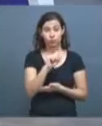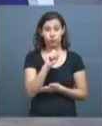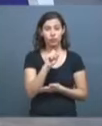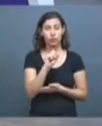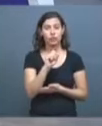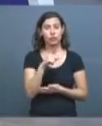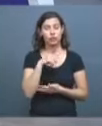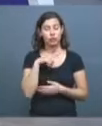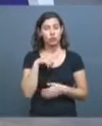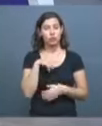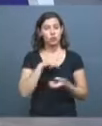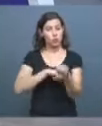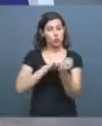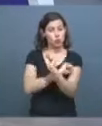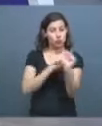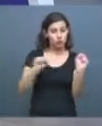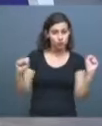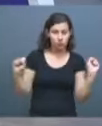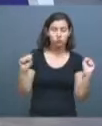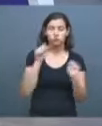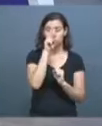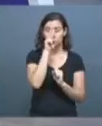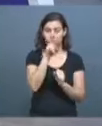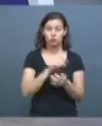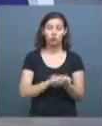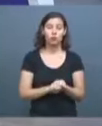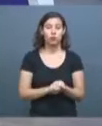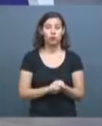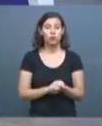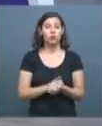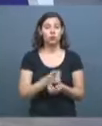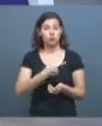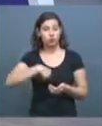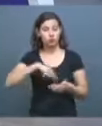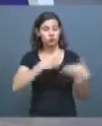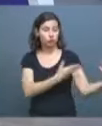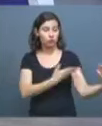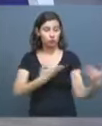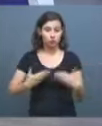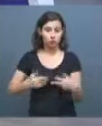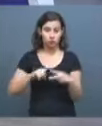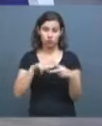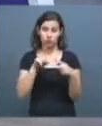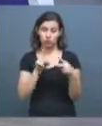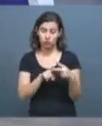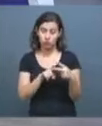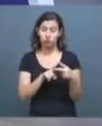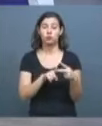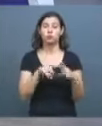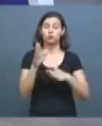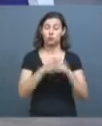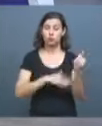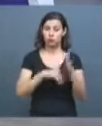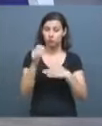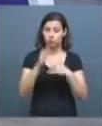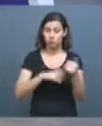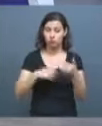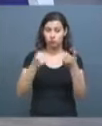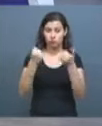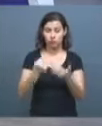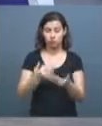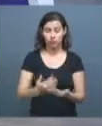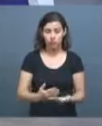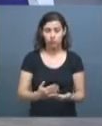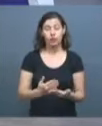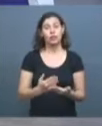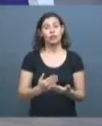agudo. Recentemente, nós tivemos aqui na bancada dois profissionais da área falando sobre o excesso de casos